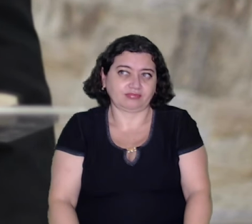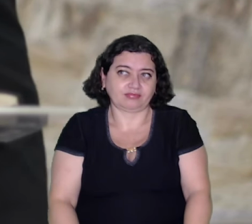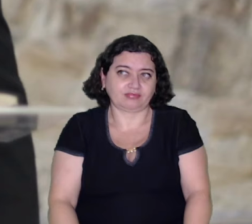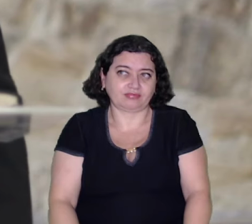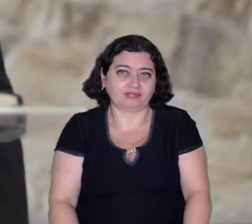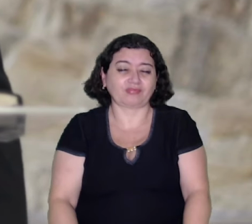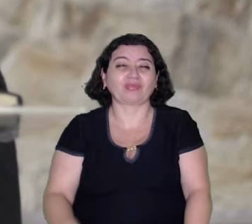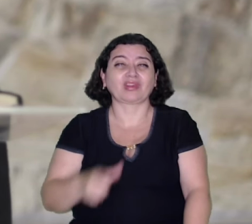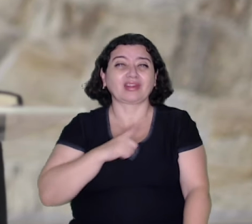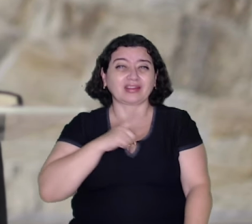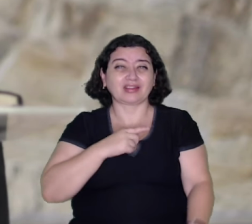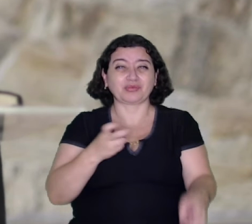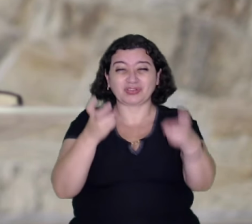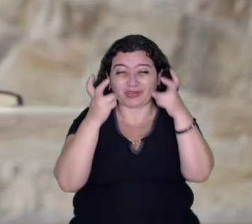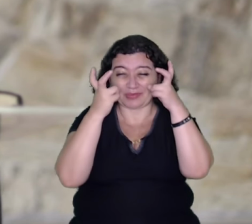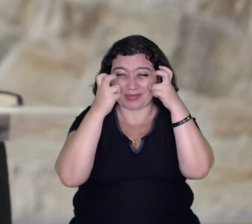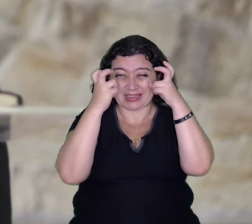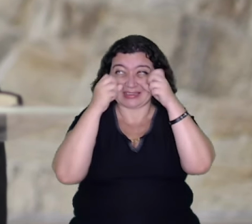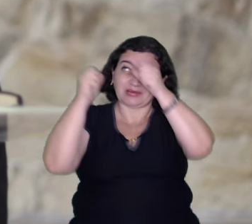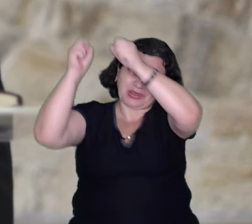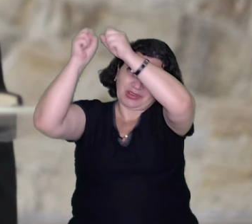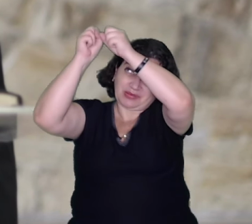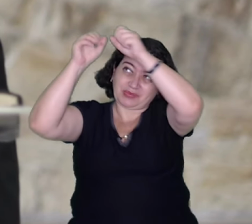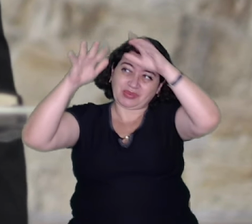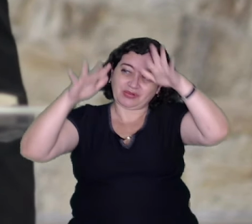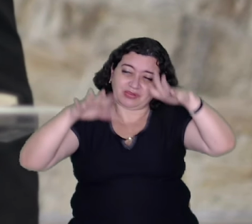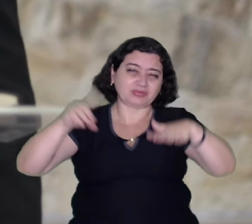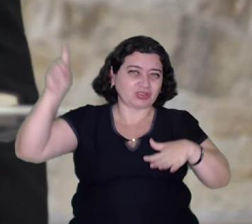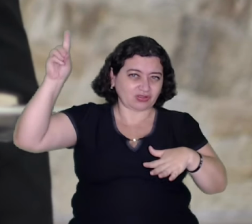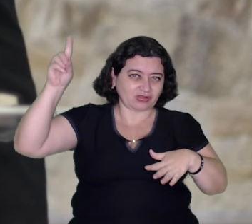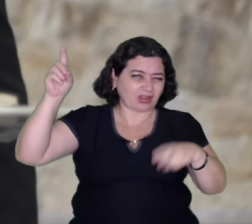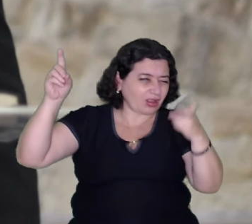nós temos percebido as bênçãos de Deus.